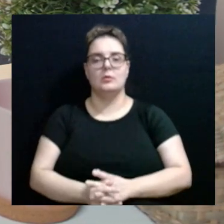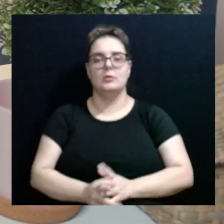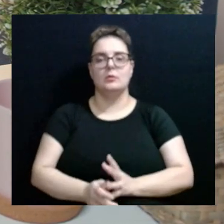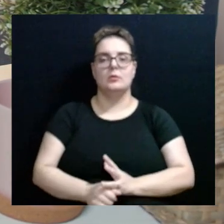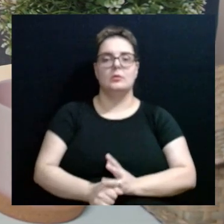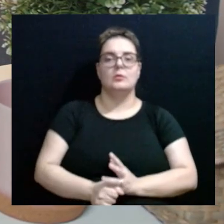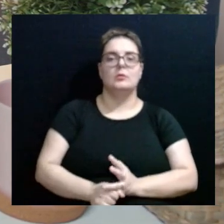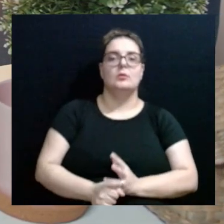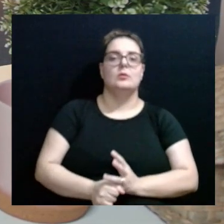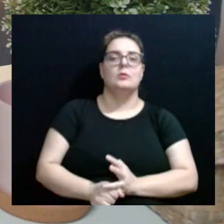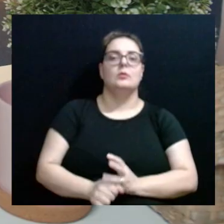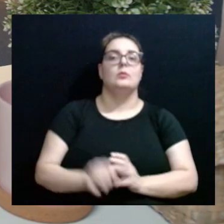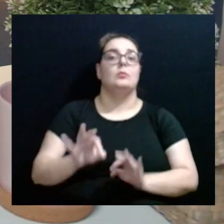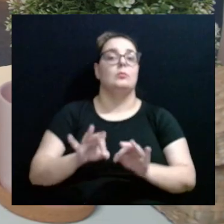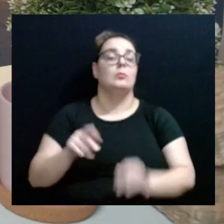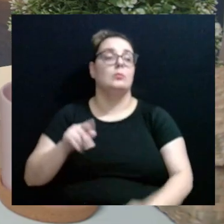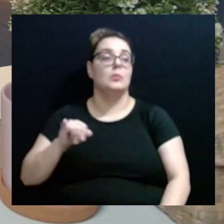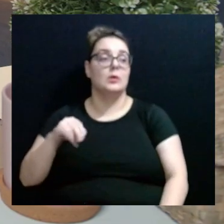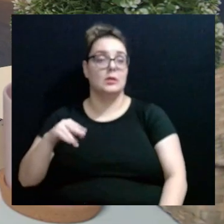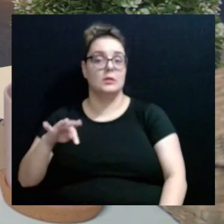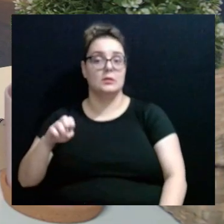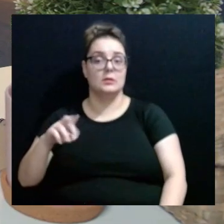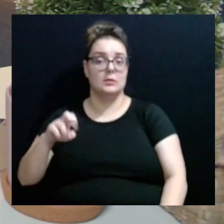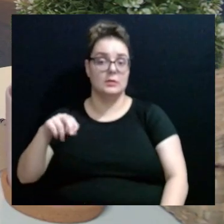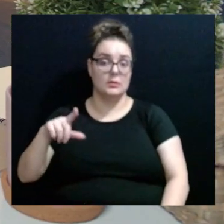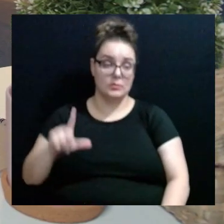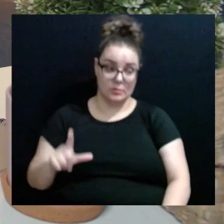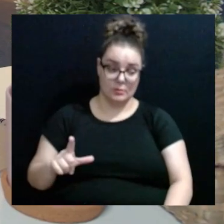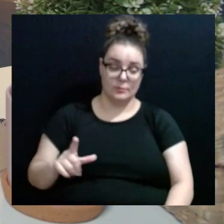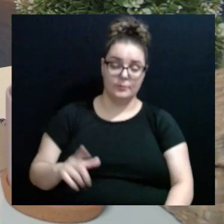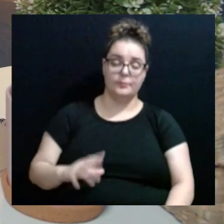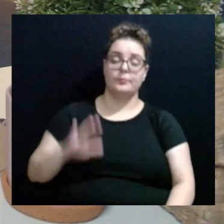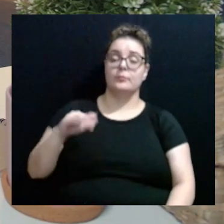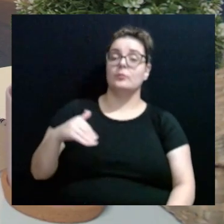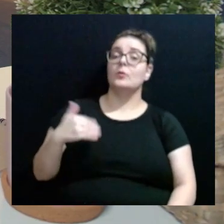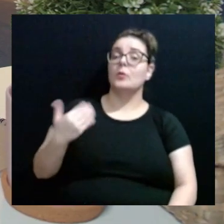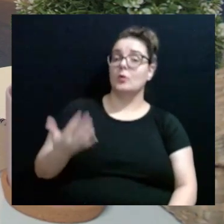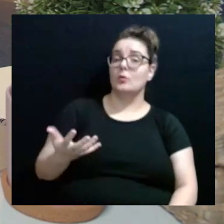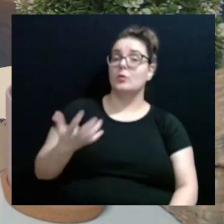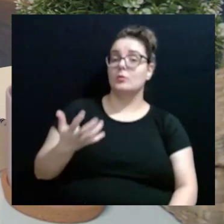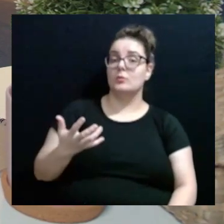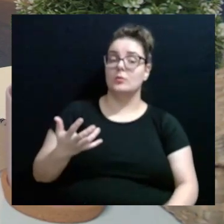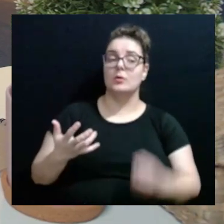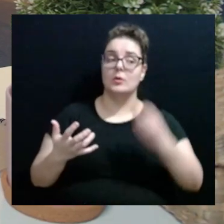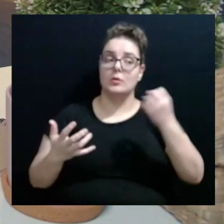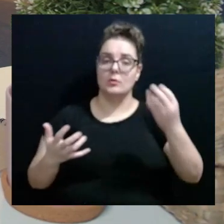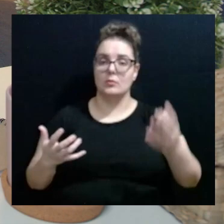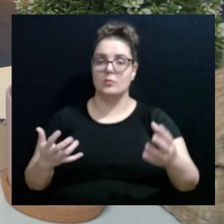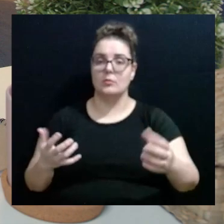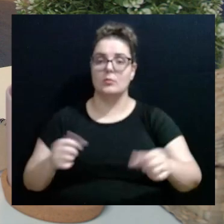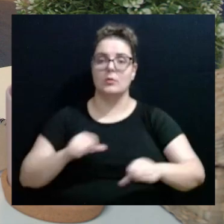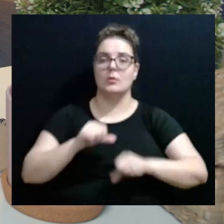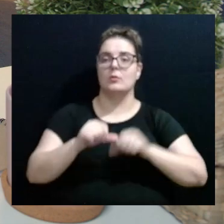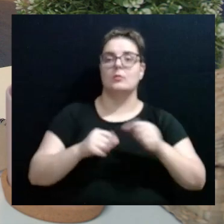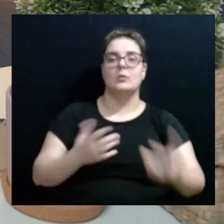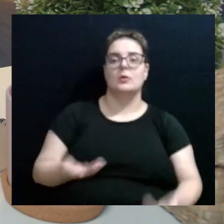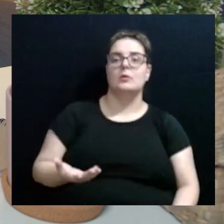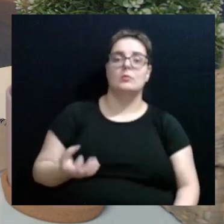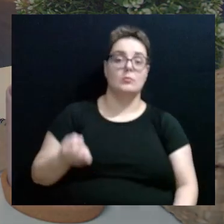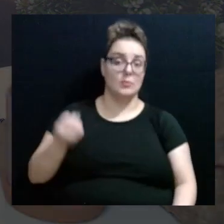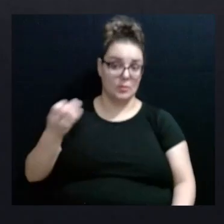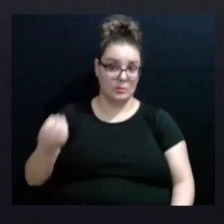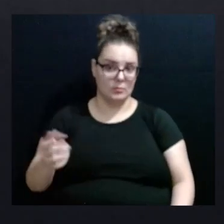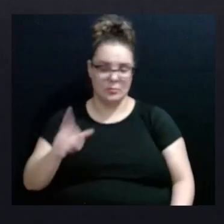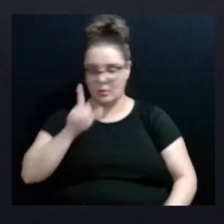ativado, ou já mude para um plano internacional, já que você pretende viajar. Quando você pretende, agora